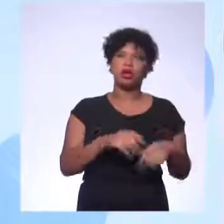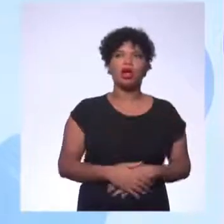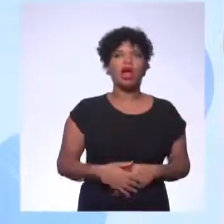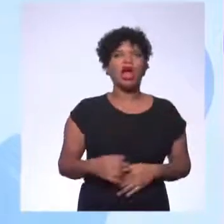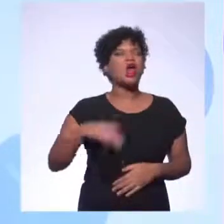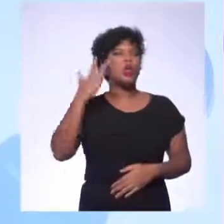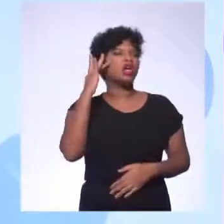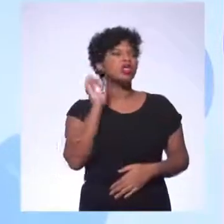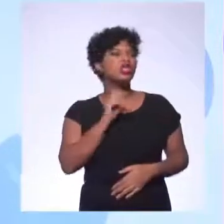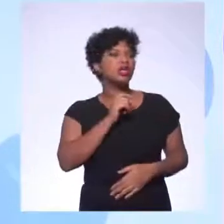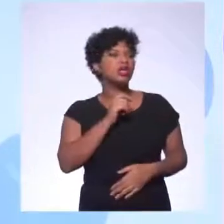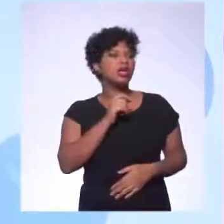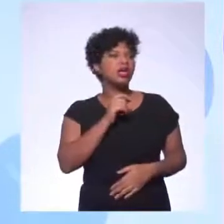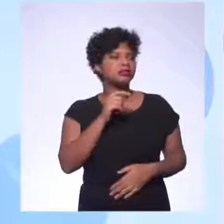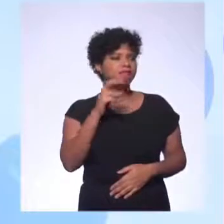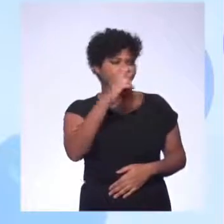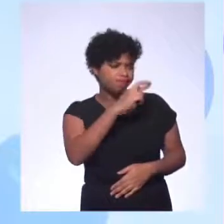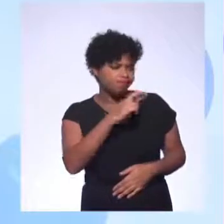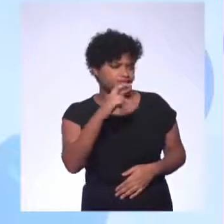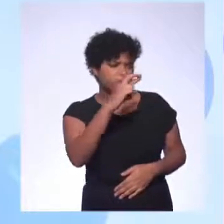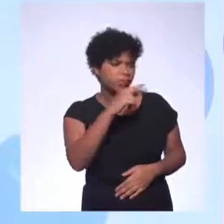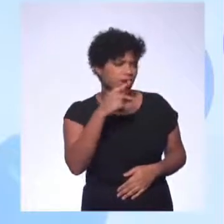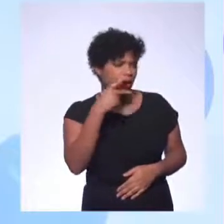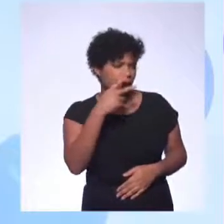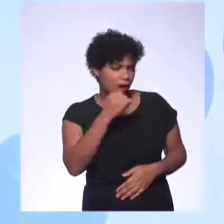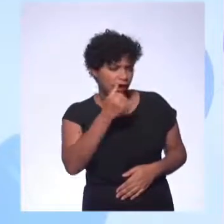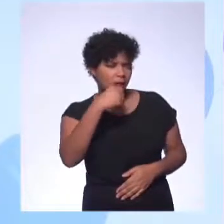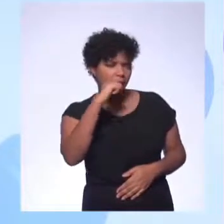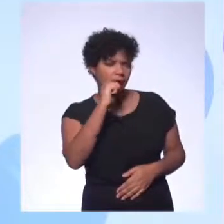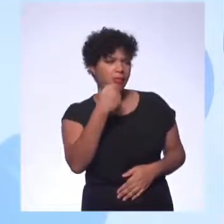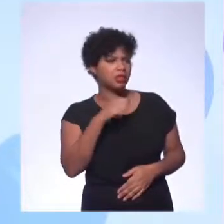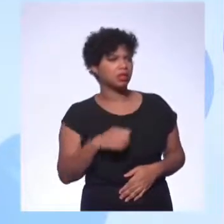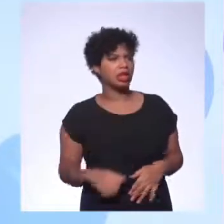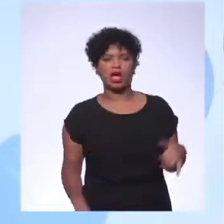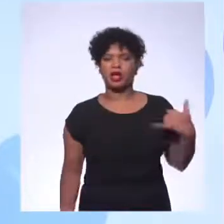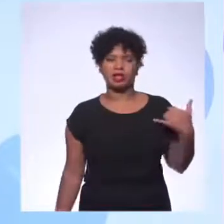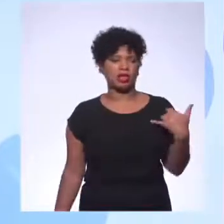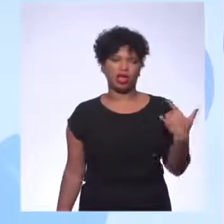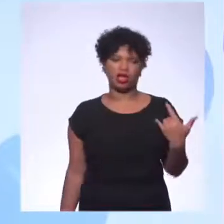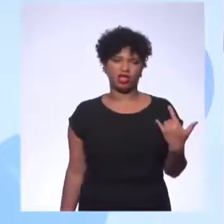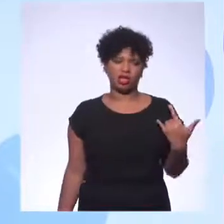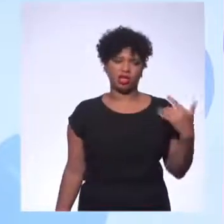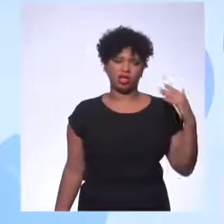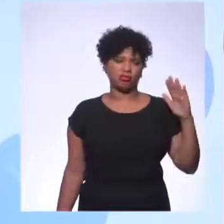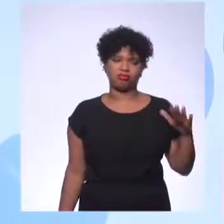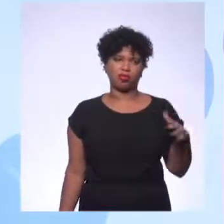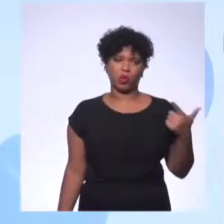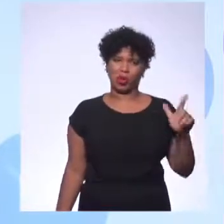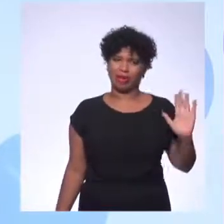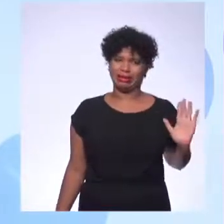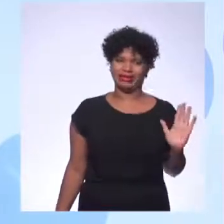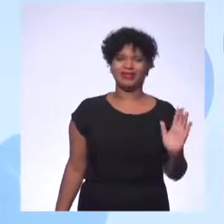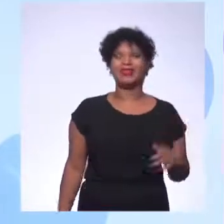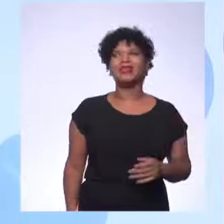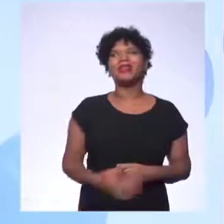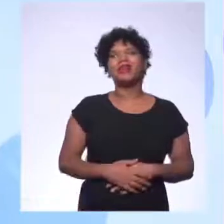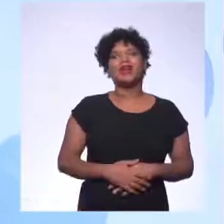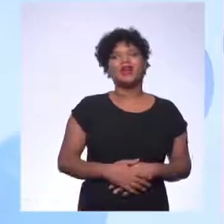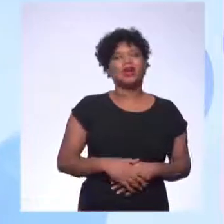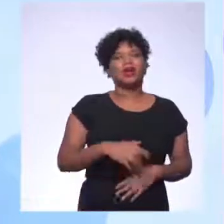supervisão dos pais. Criança só com supervisão dos pais. Quer dizer, ela nem estipulou uma idade, né? E o aluno Gilberto ficou